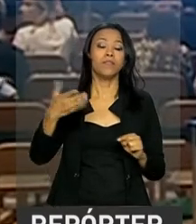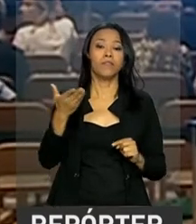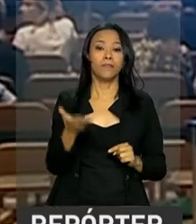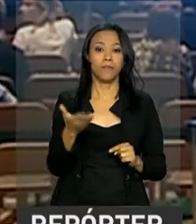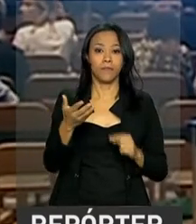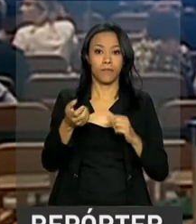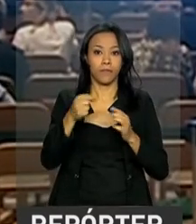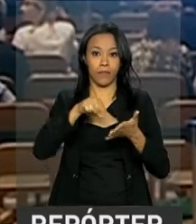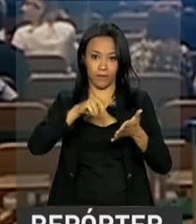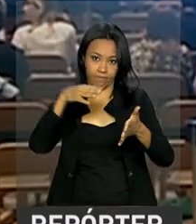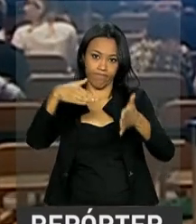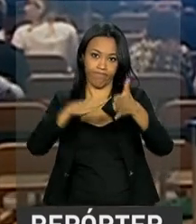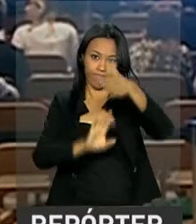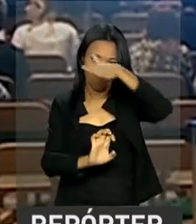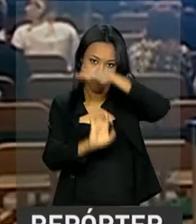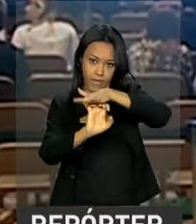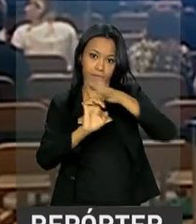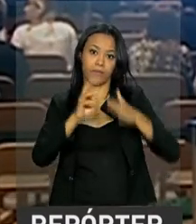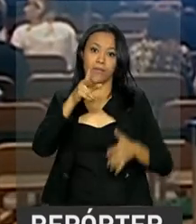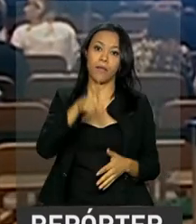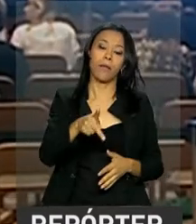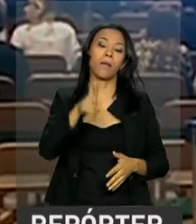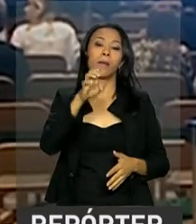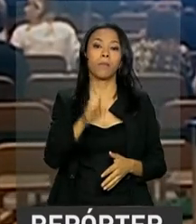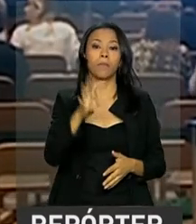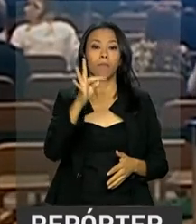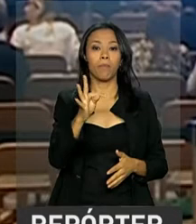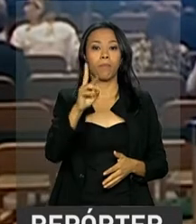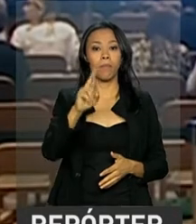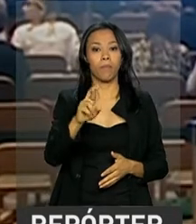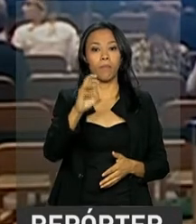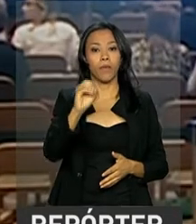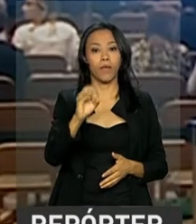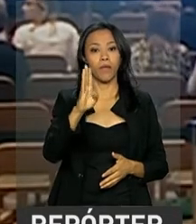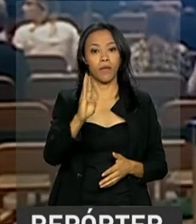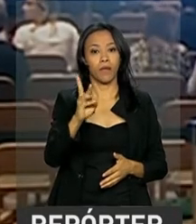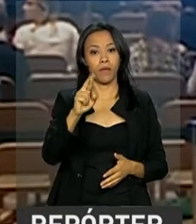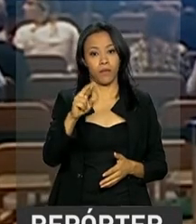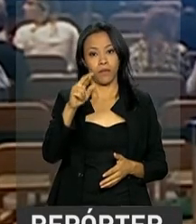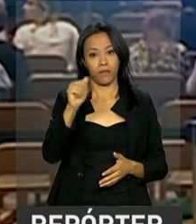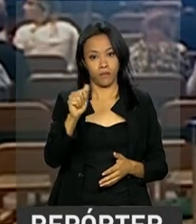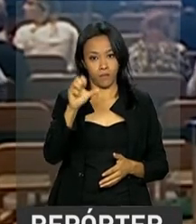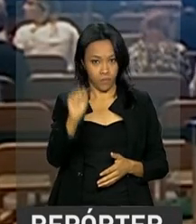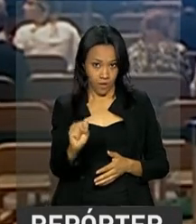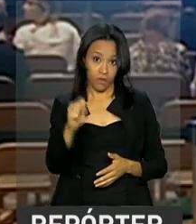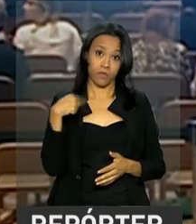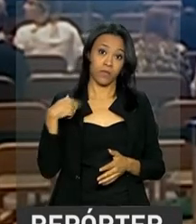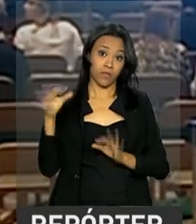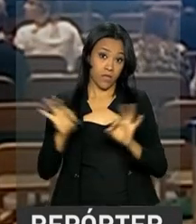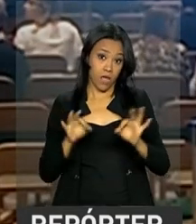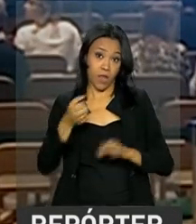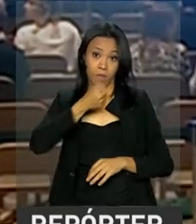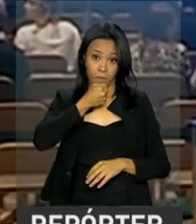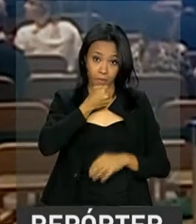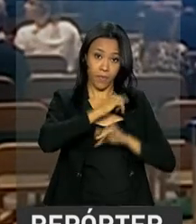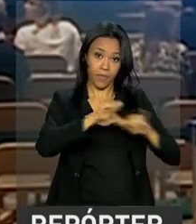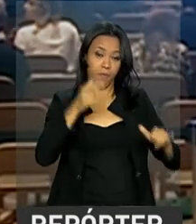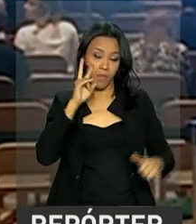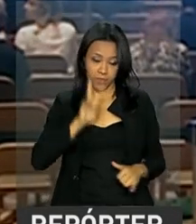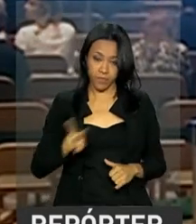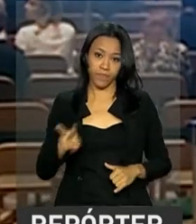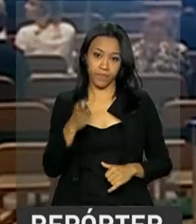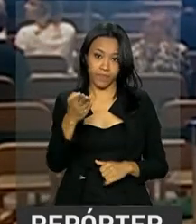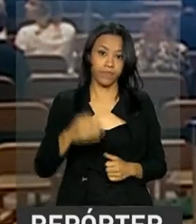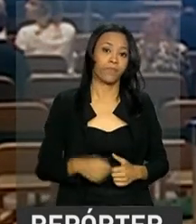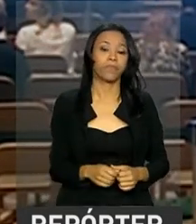chegou no começo da manhã aqui no hotel no Rio de Janeiro, onde estão previstos os leilões, e conversou com a imprensa. Vamos ouvir.